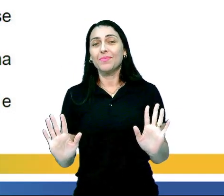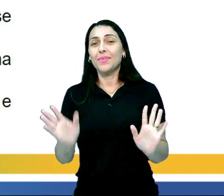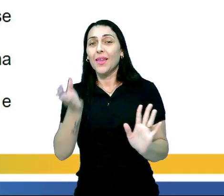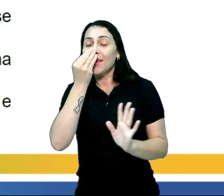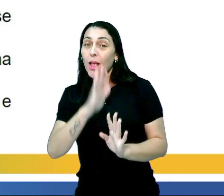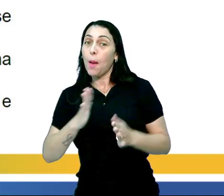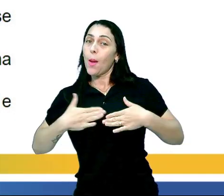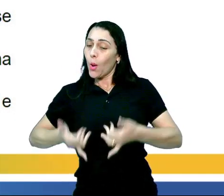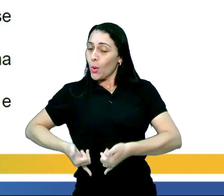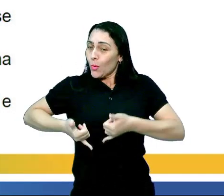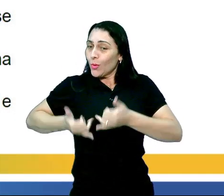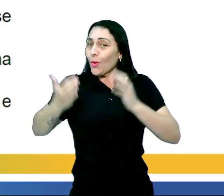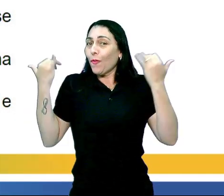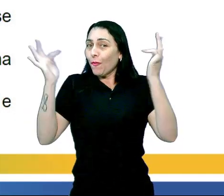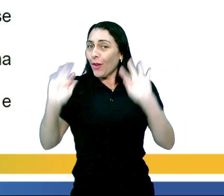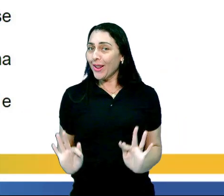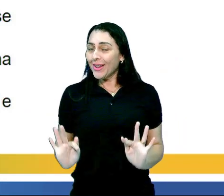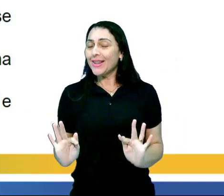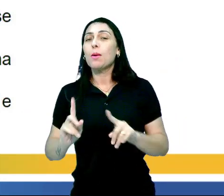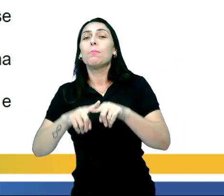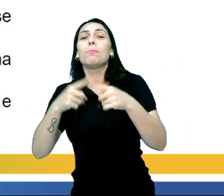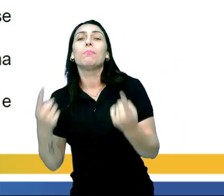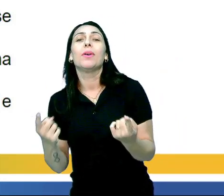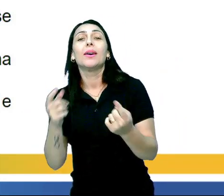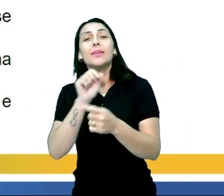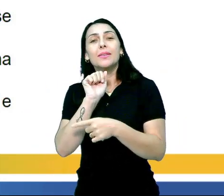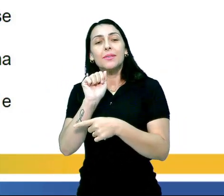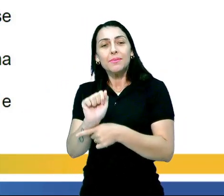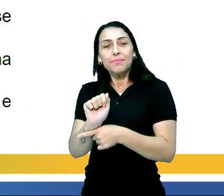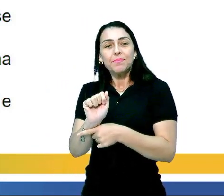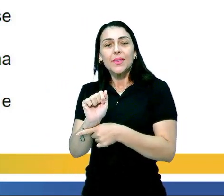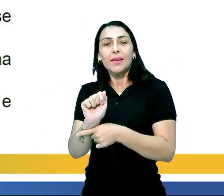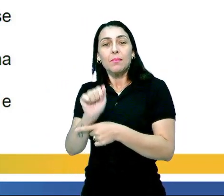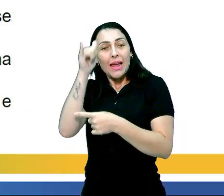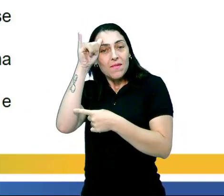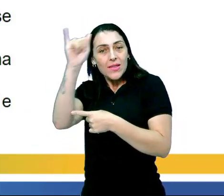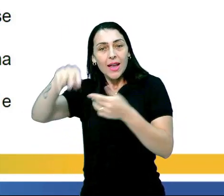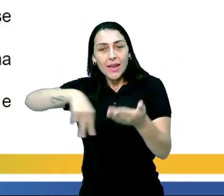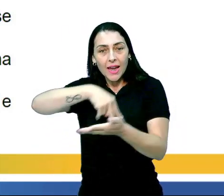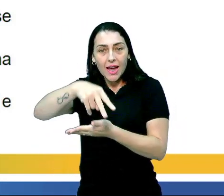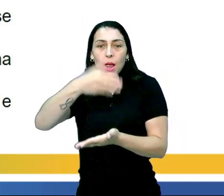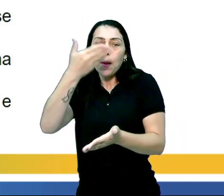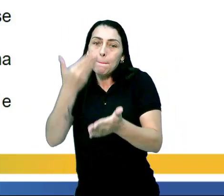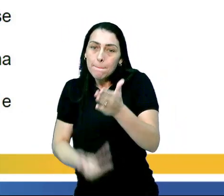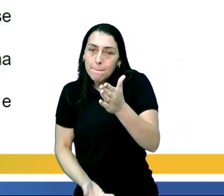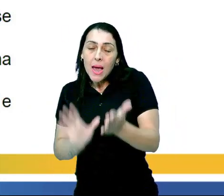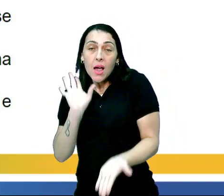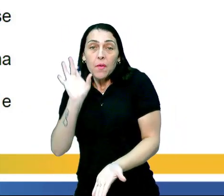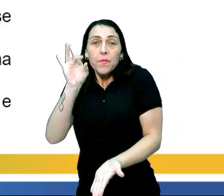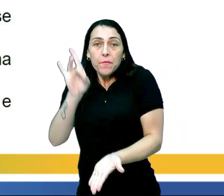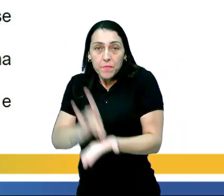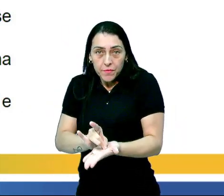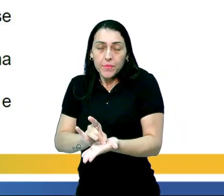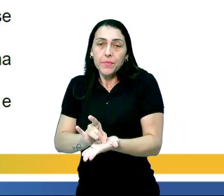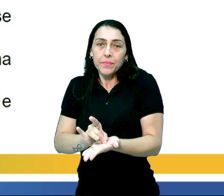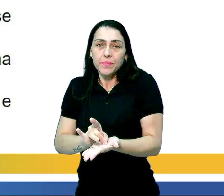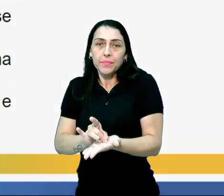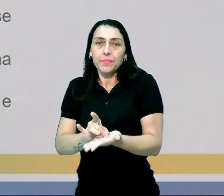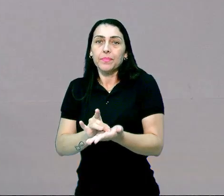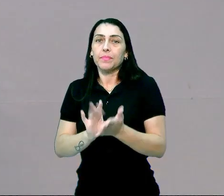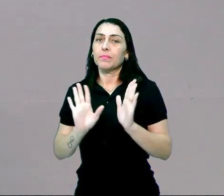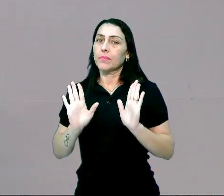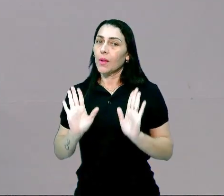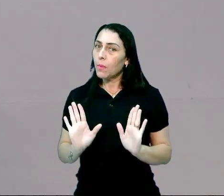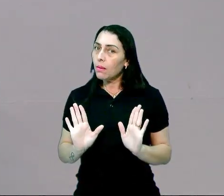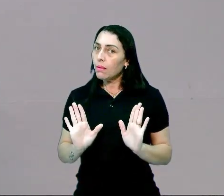é meu aniversário, a gente fica empolvorosa. Mas vamos lá, alternativas. Para evitar que a dança perca sua autenticidade e